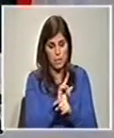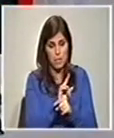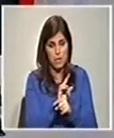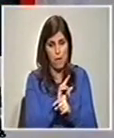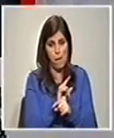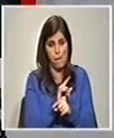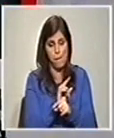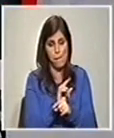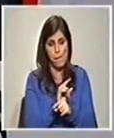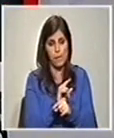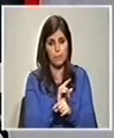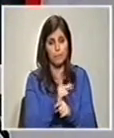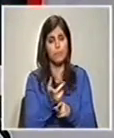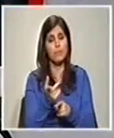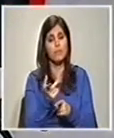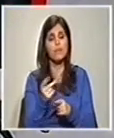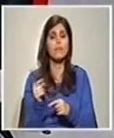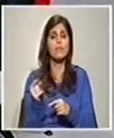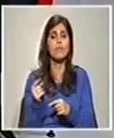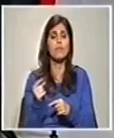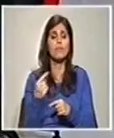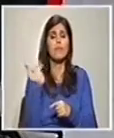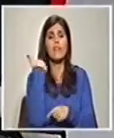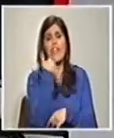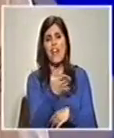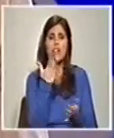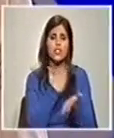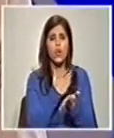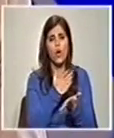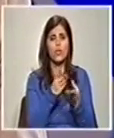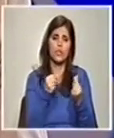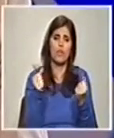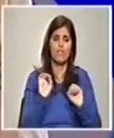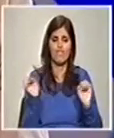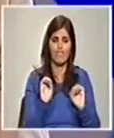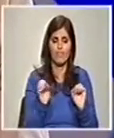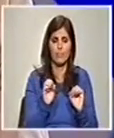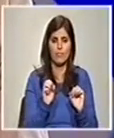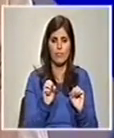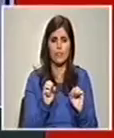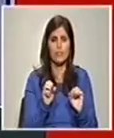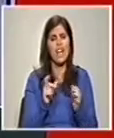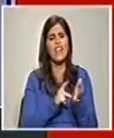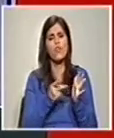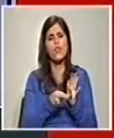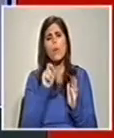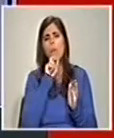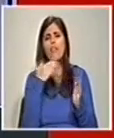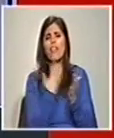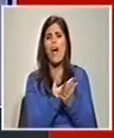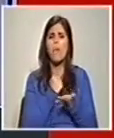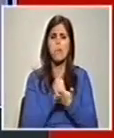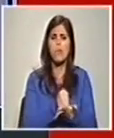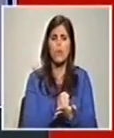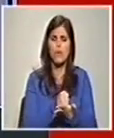ar pode não ser a melhor solução apenas em si, não é? Contributa que a tecnologia pode dar ou